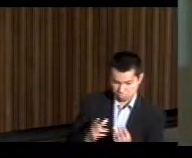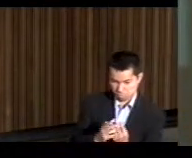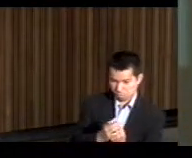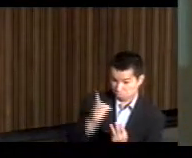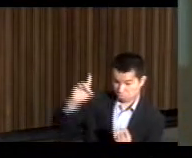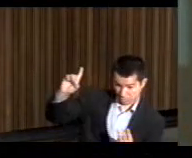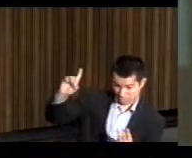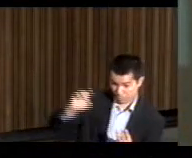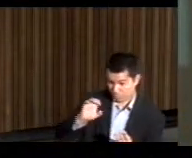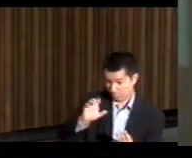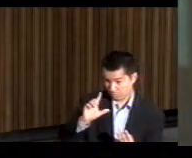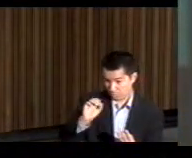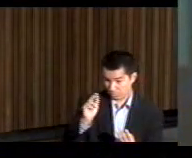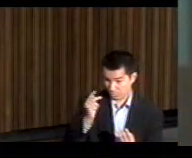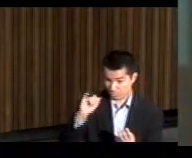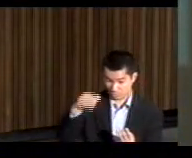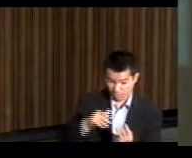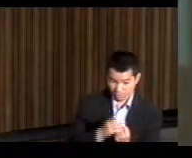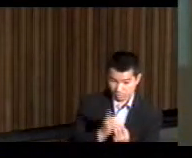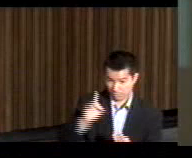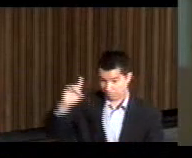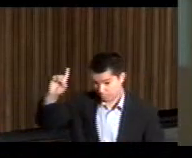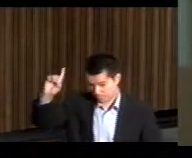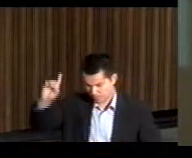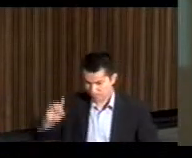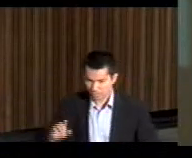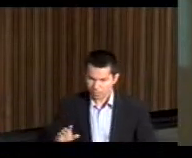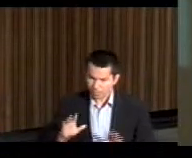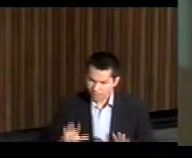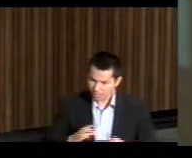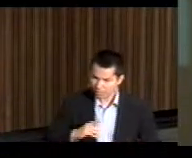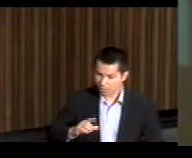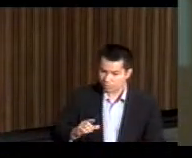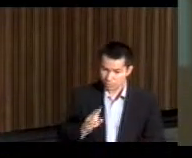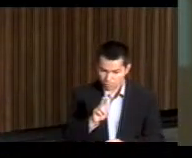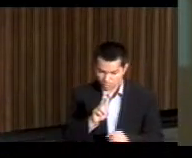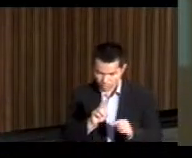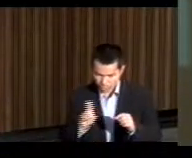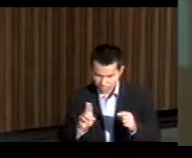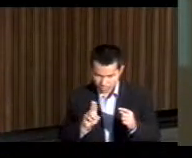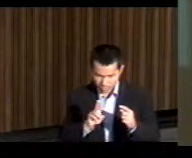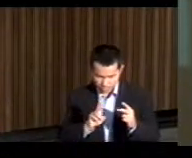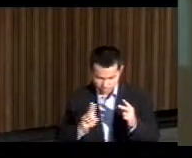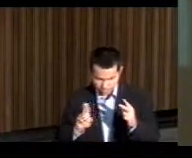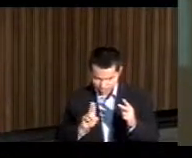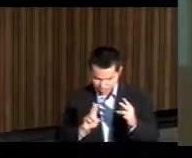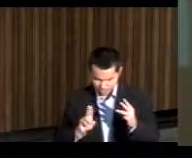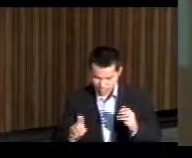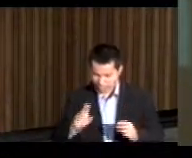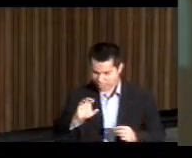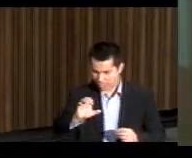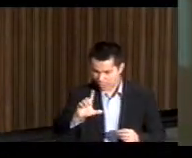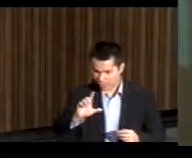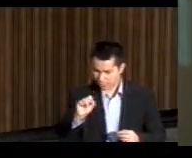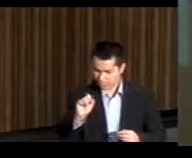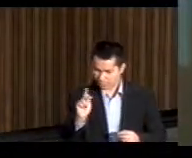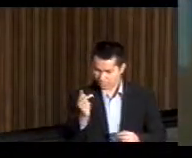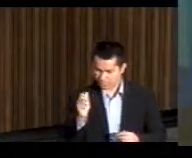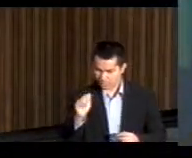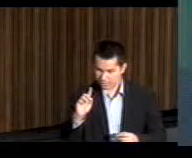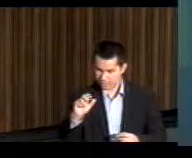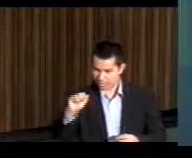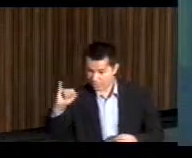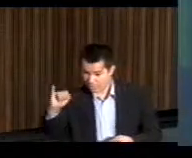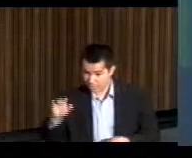Apareceu a ele e disse, eu sou El Shaddai. 3